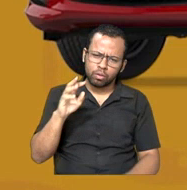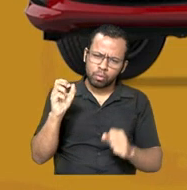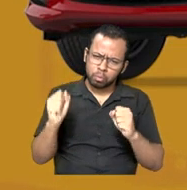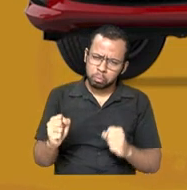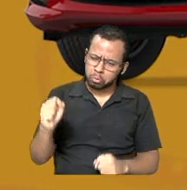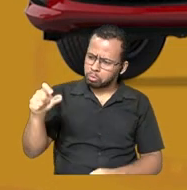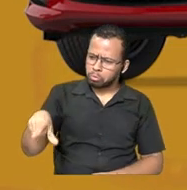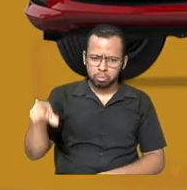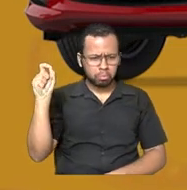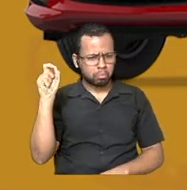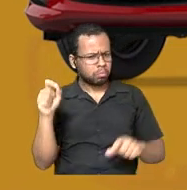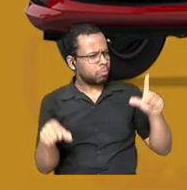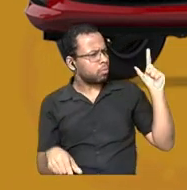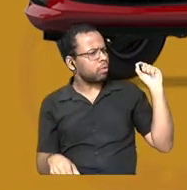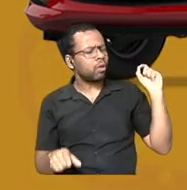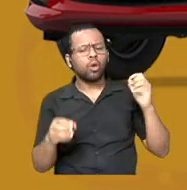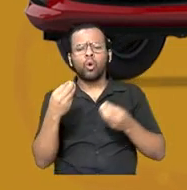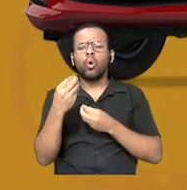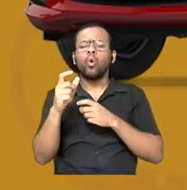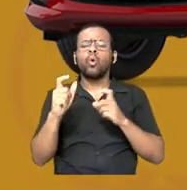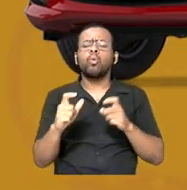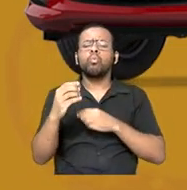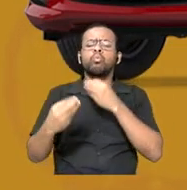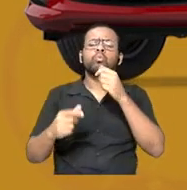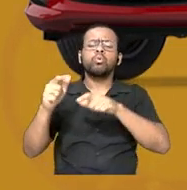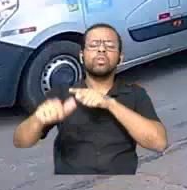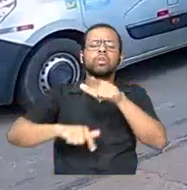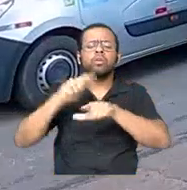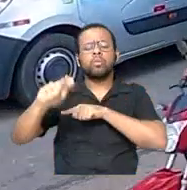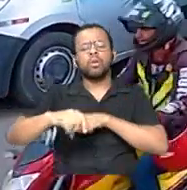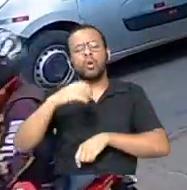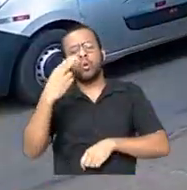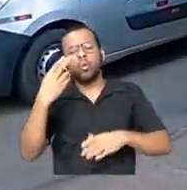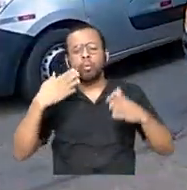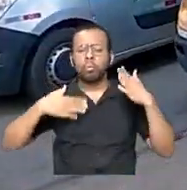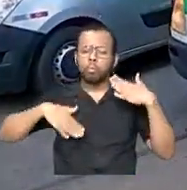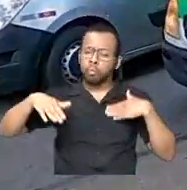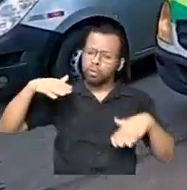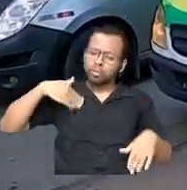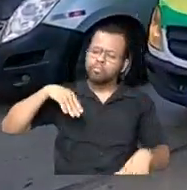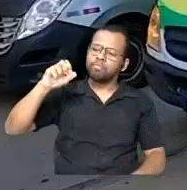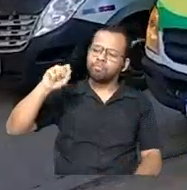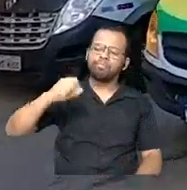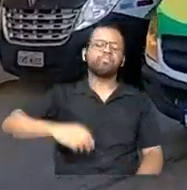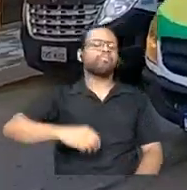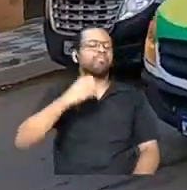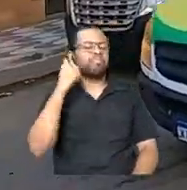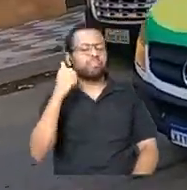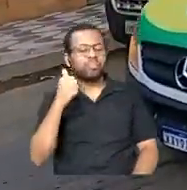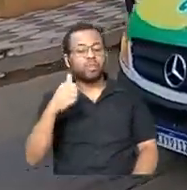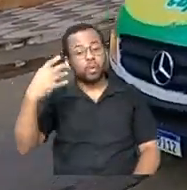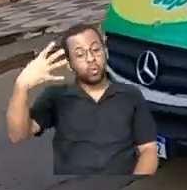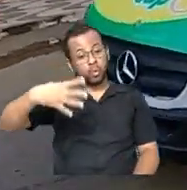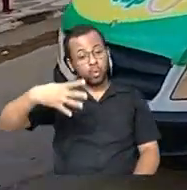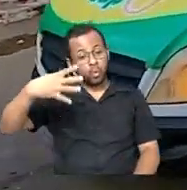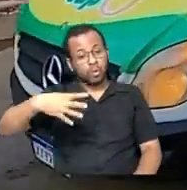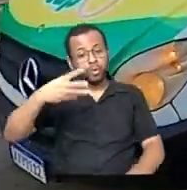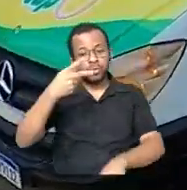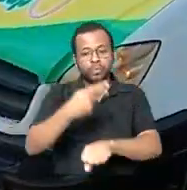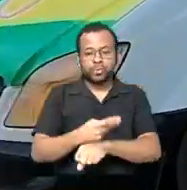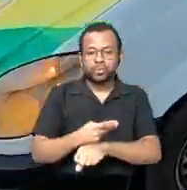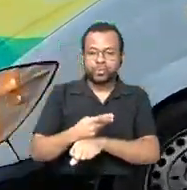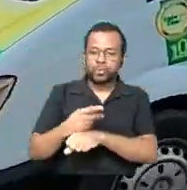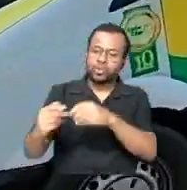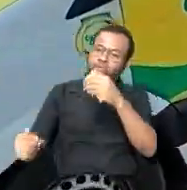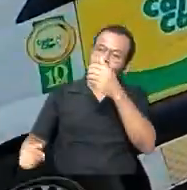ela pode escolher Com qual carro ela vai trabalhar ou que vai passear isso mesmo Jojô e como é o quarto prêmio do caso